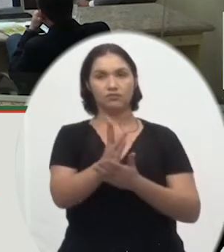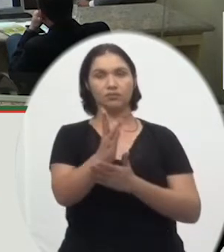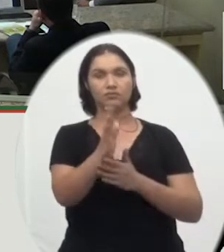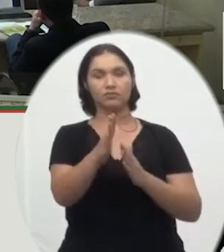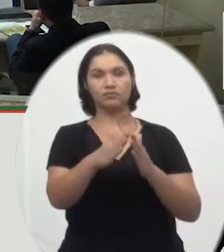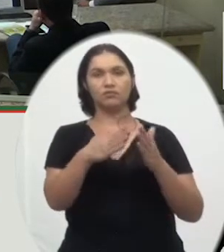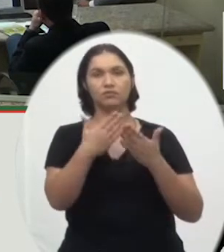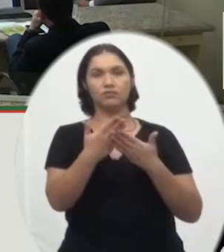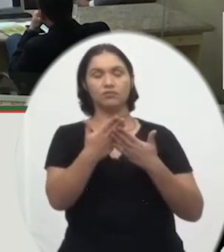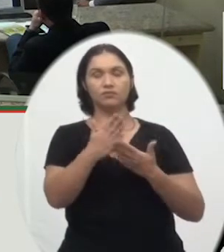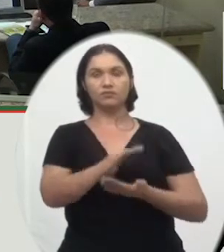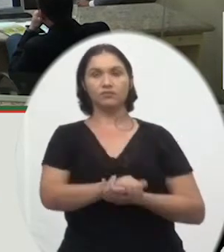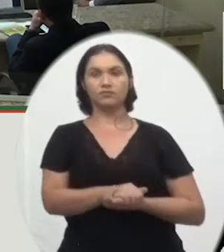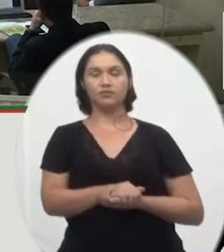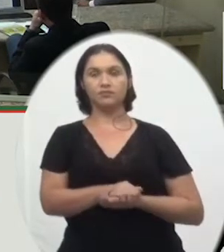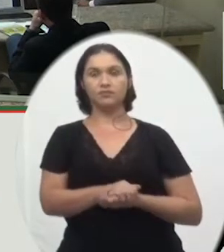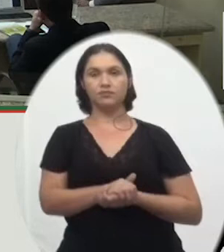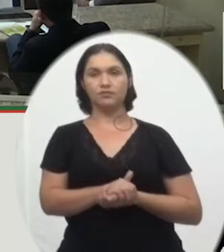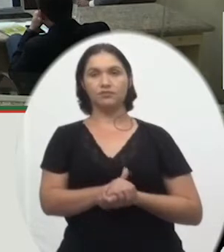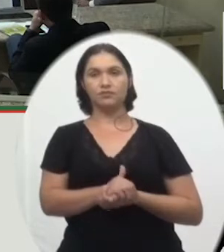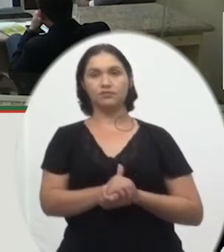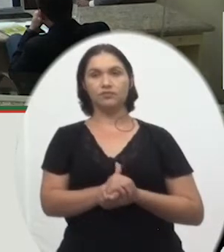manifestem. Aprovado por unanimidade.